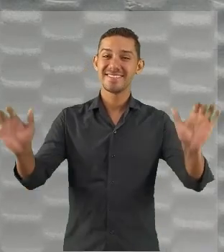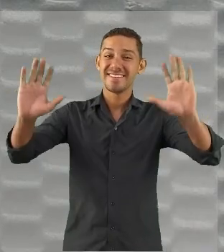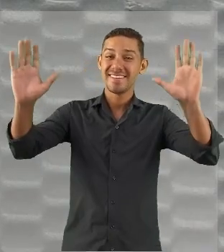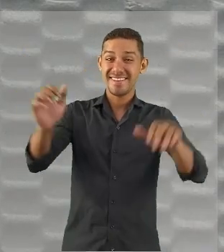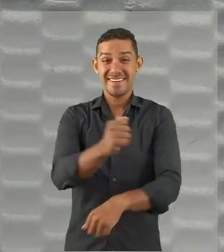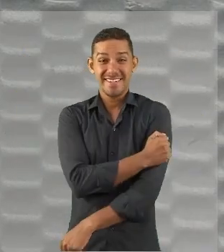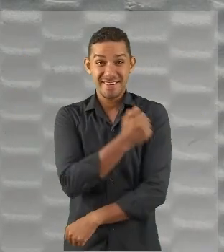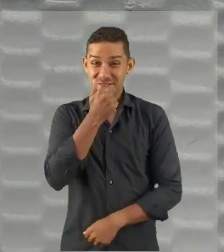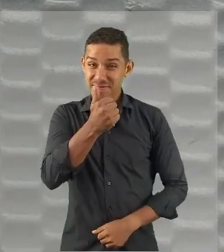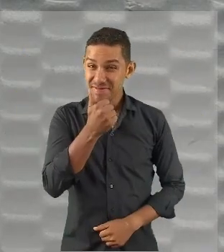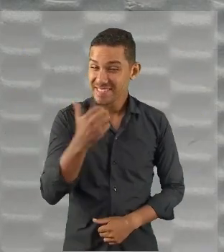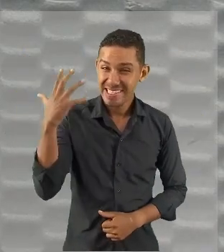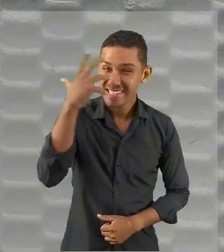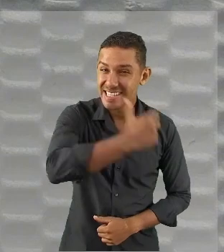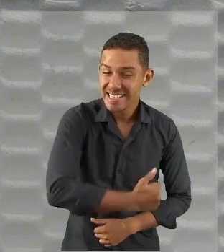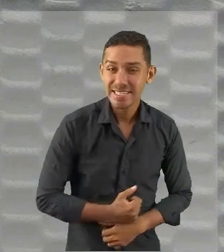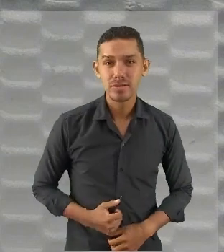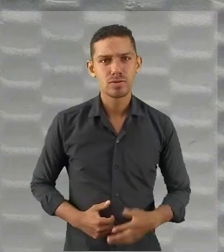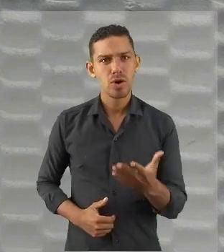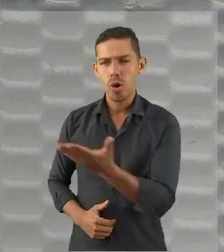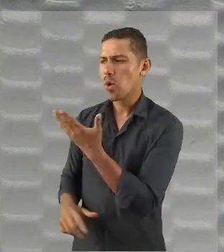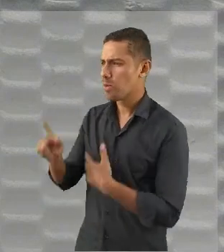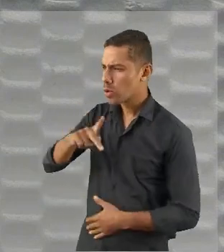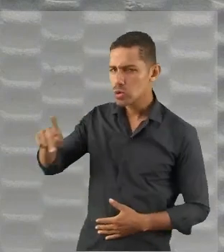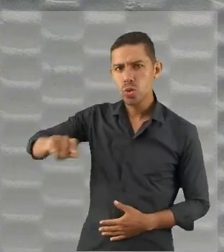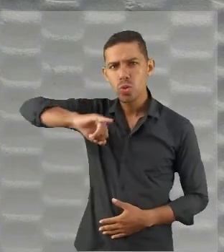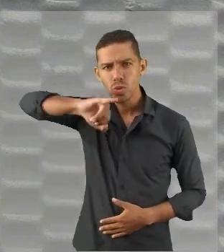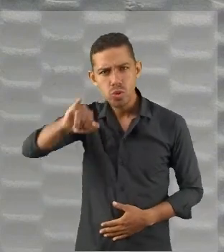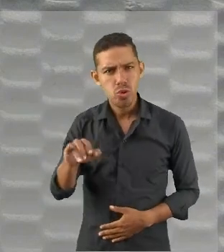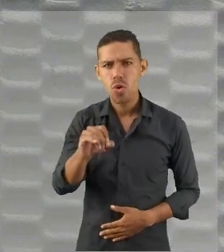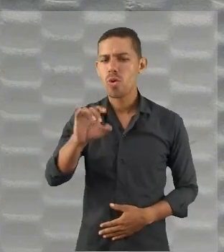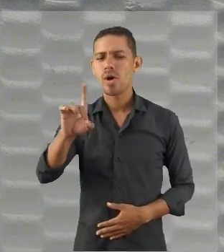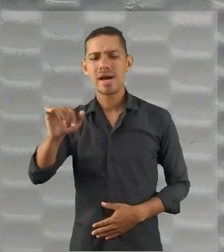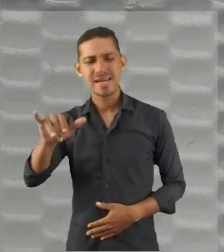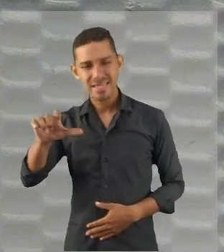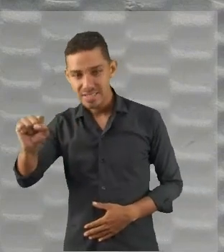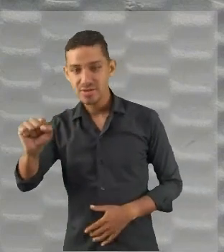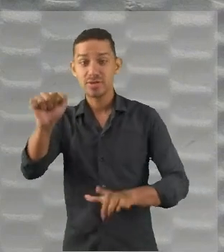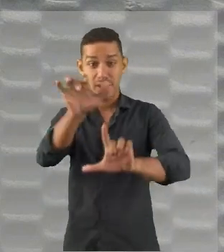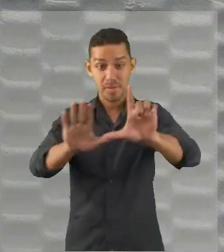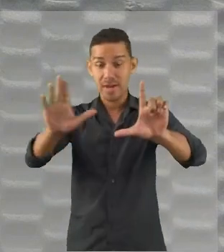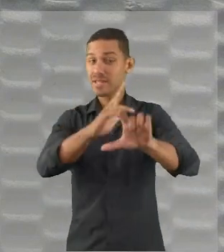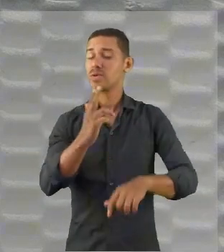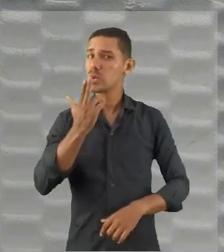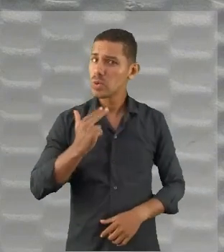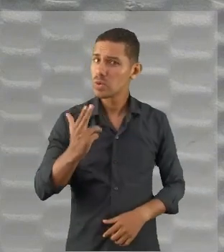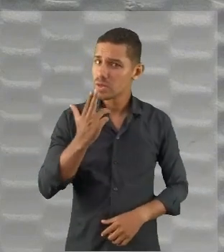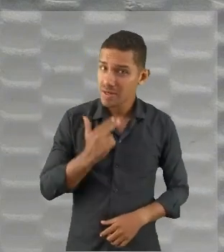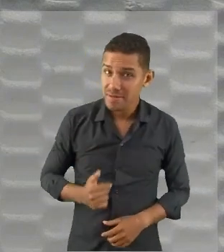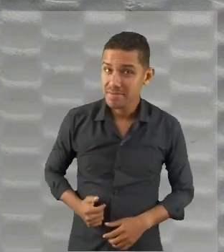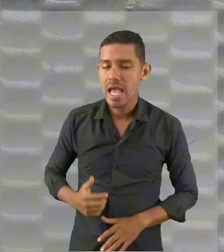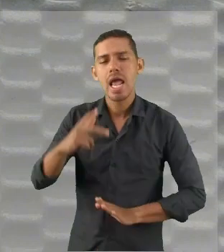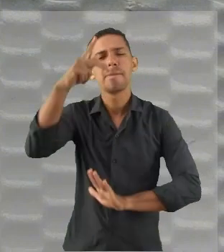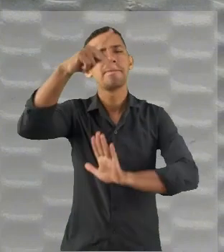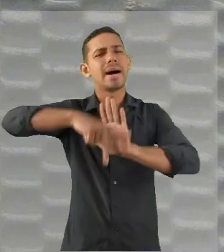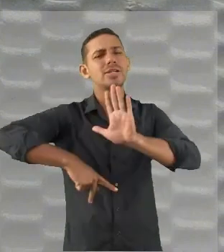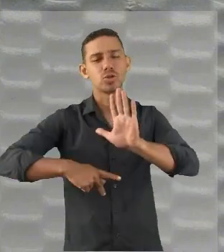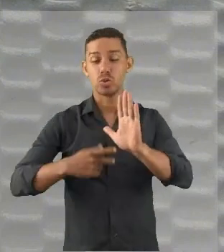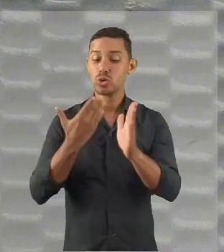Fala, galerinha linda! Eu sou o professor Joadson, professor da plataforma Gonçalves Dias, em mais um